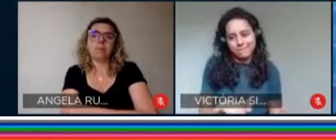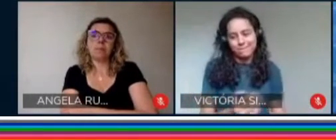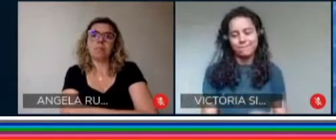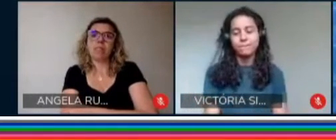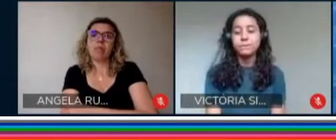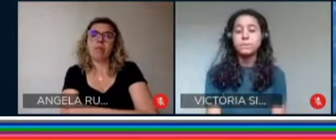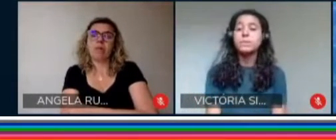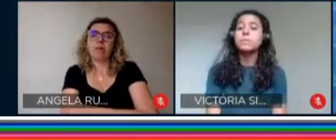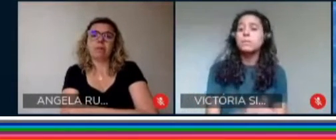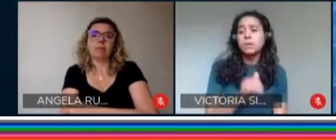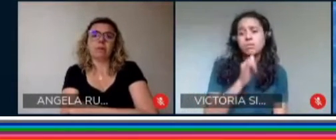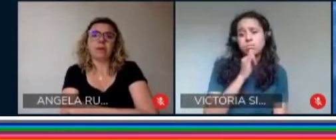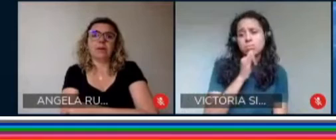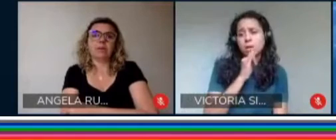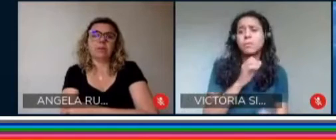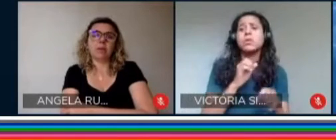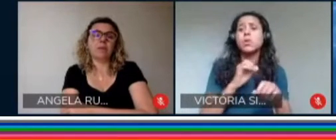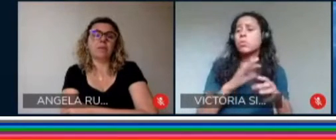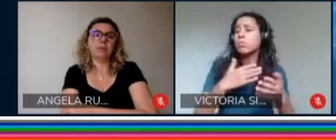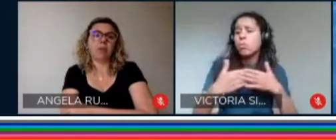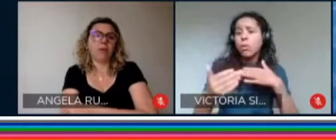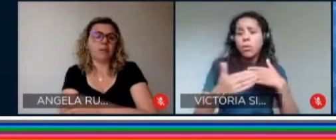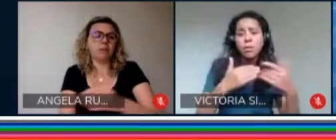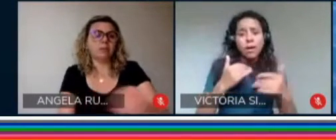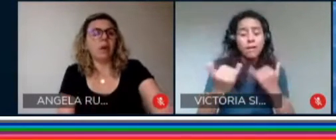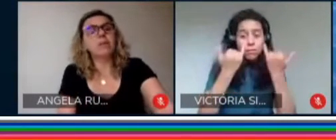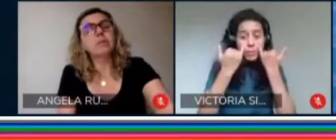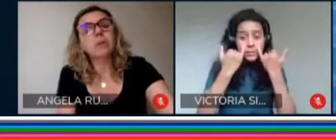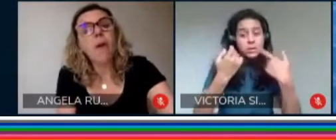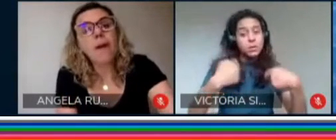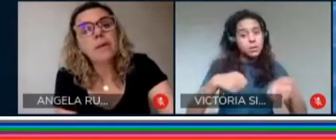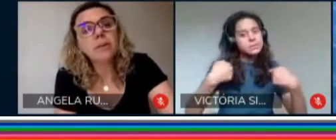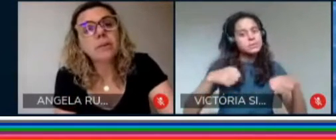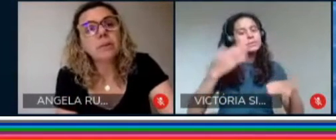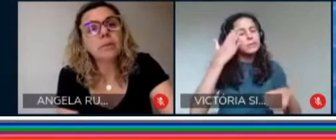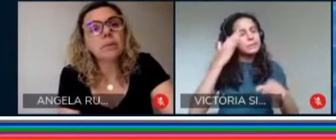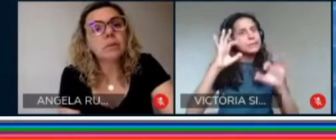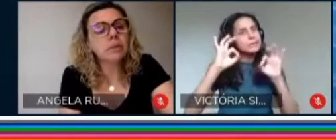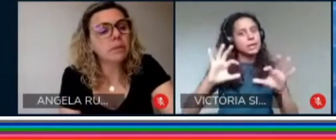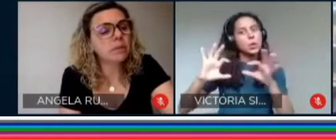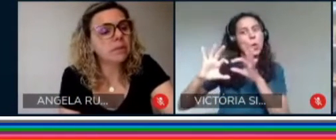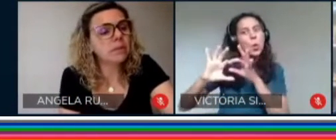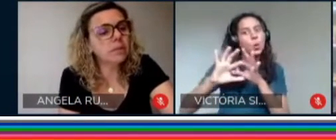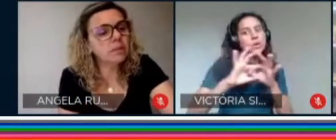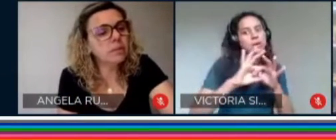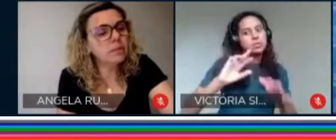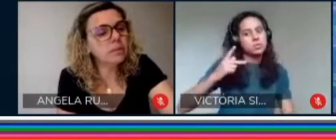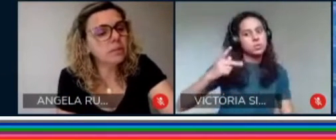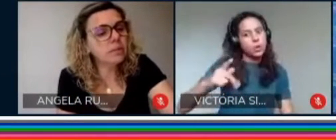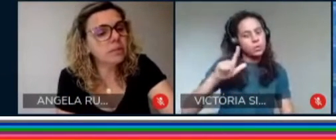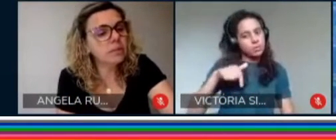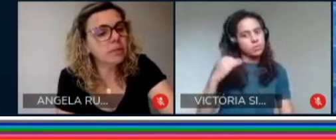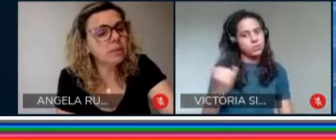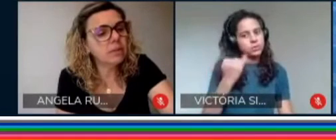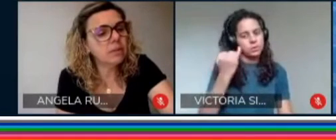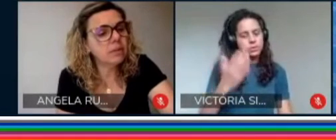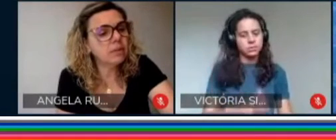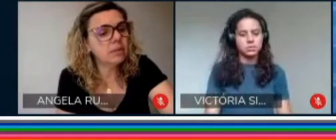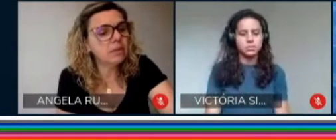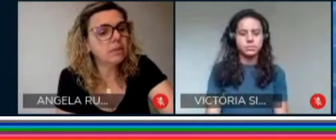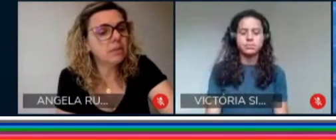Todas as informações elas devem ser vistas dentro dos seus contextos históricos também, né? A